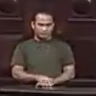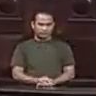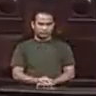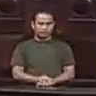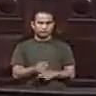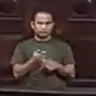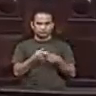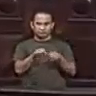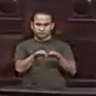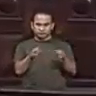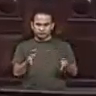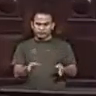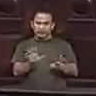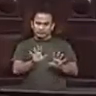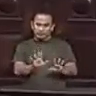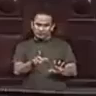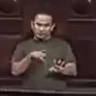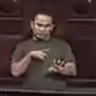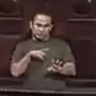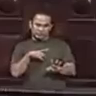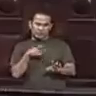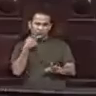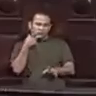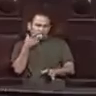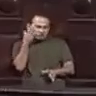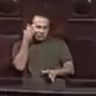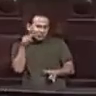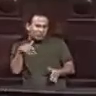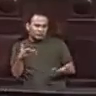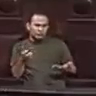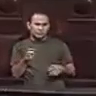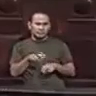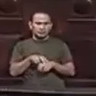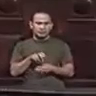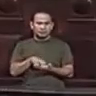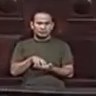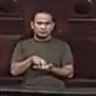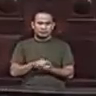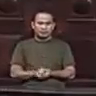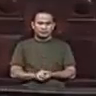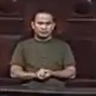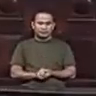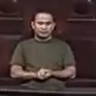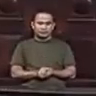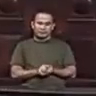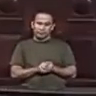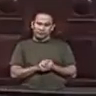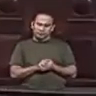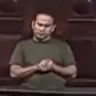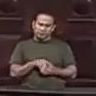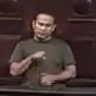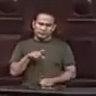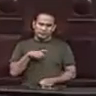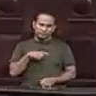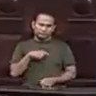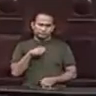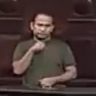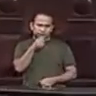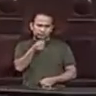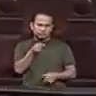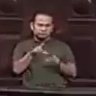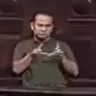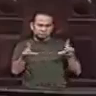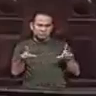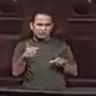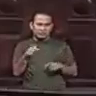nem a casa de procurar, mas tiveram... Eu fiquei sabendo hoje pela manhã, porque claro, a imprensa... Claro que deu tempo de ligar para o jornal, mas não deu tempo de ligar